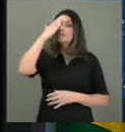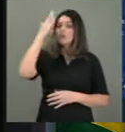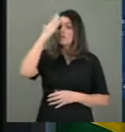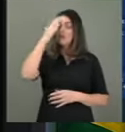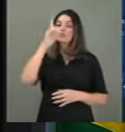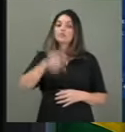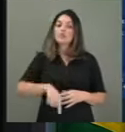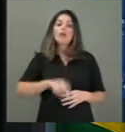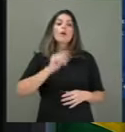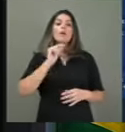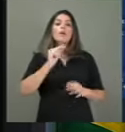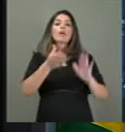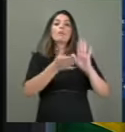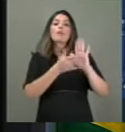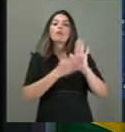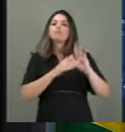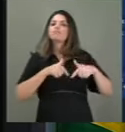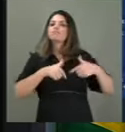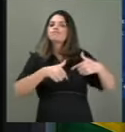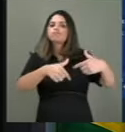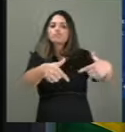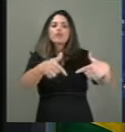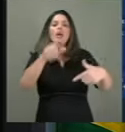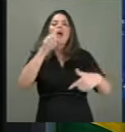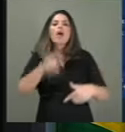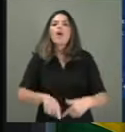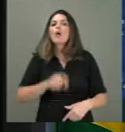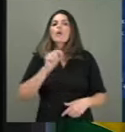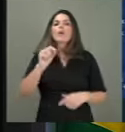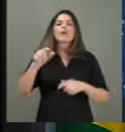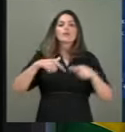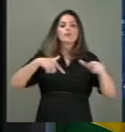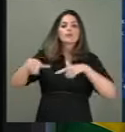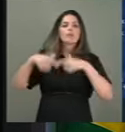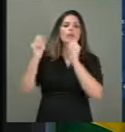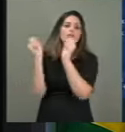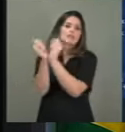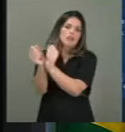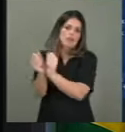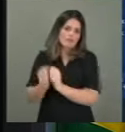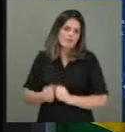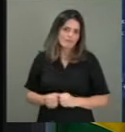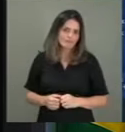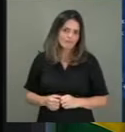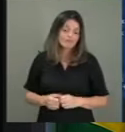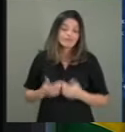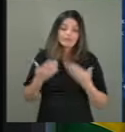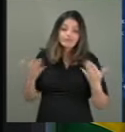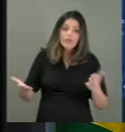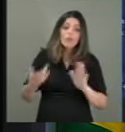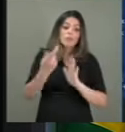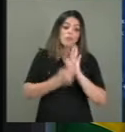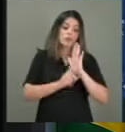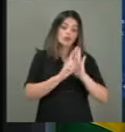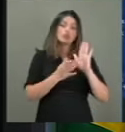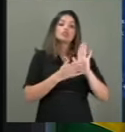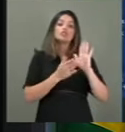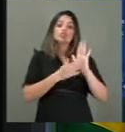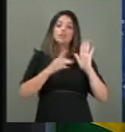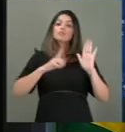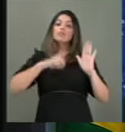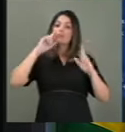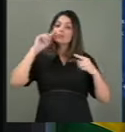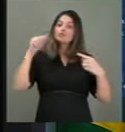fim propulsora ela é do trabalho escravo Por isso apresentamos um projeto com a finalidade